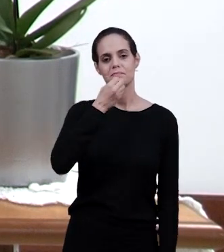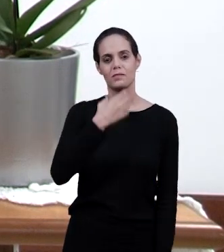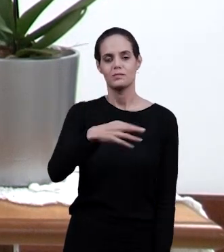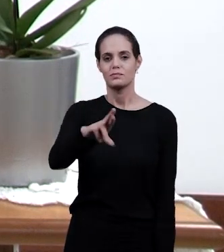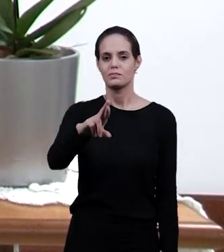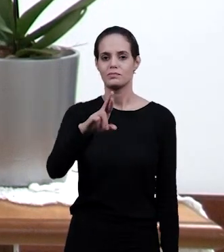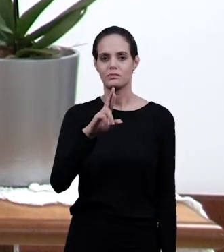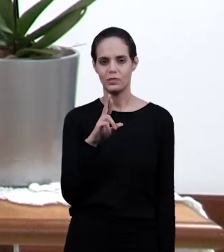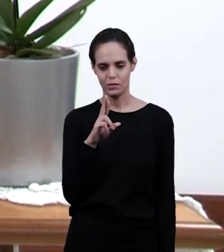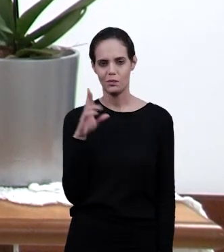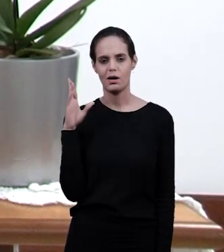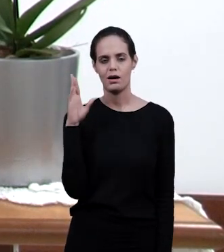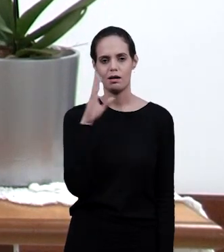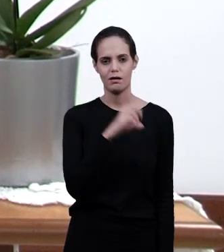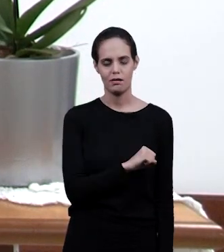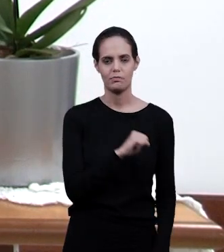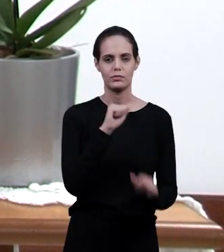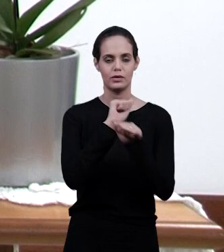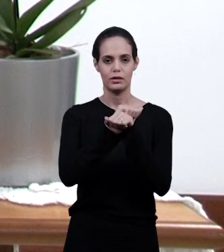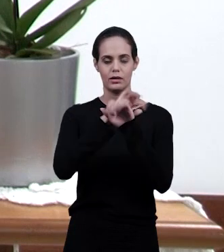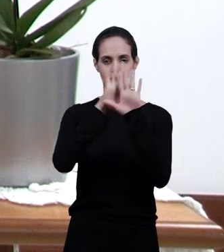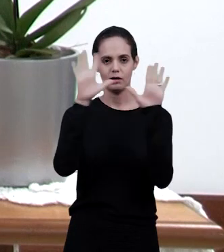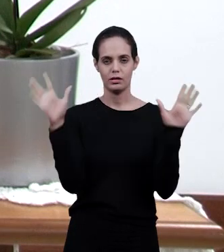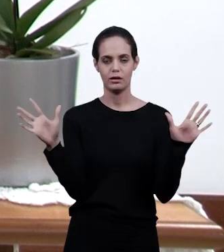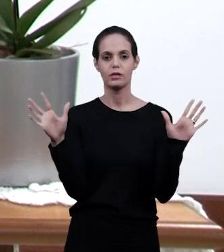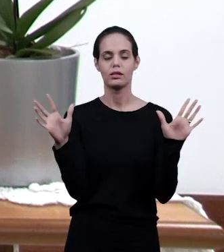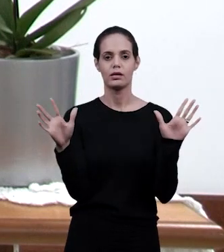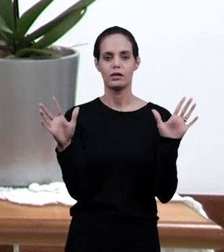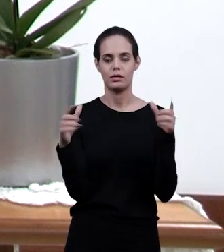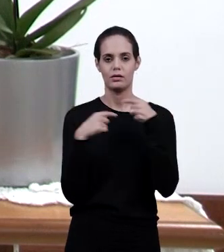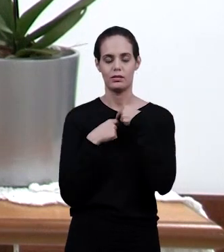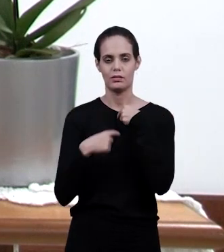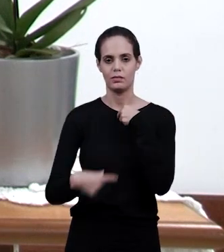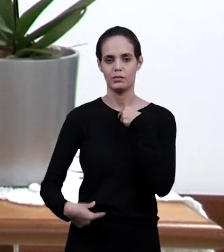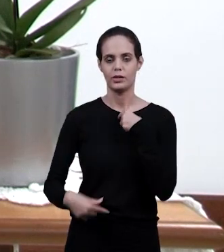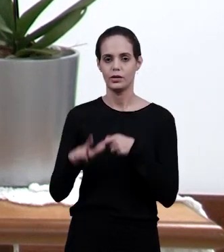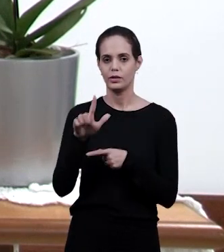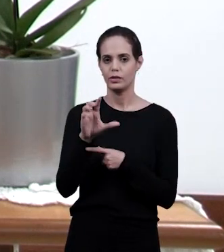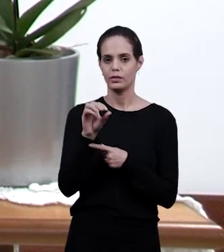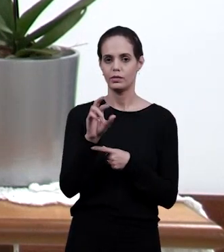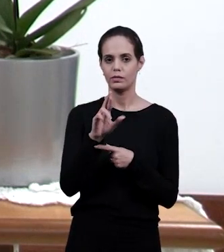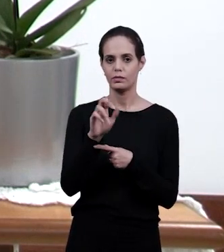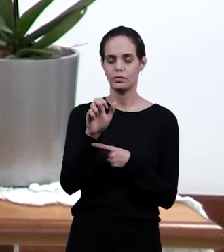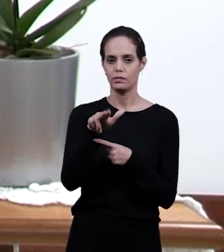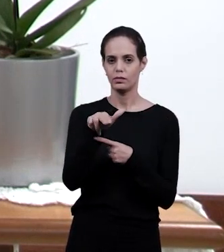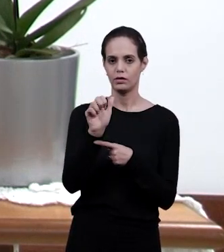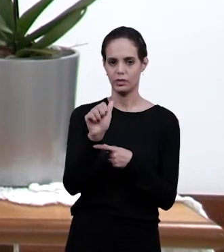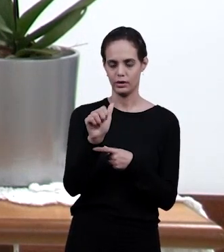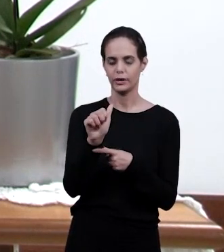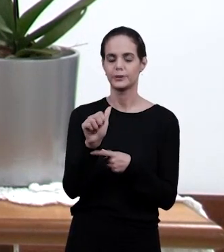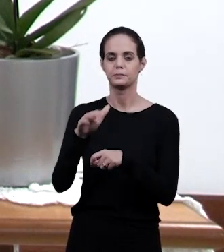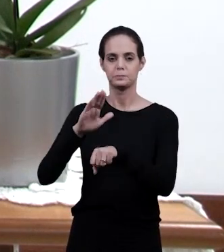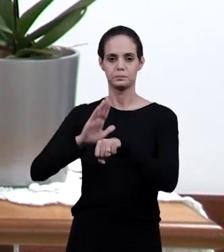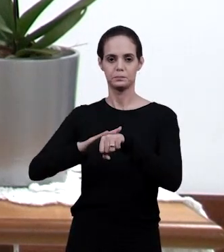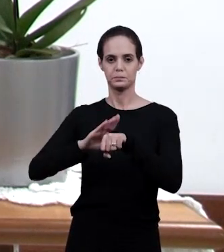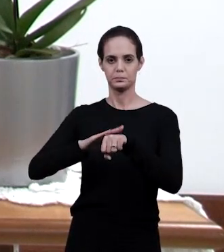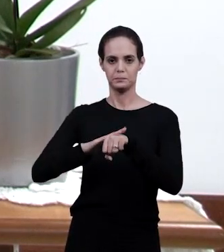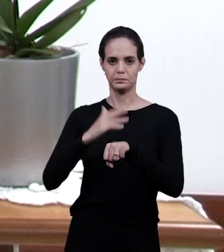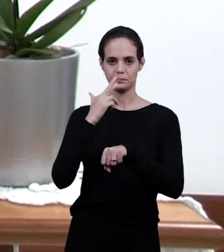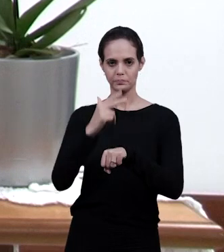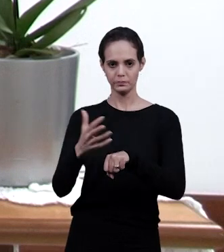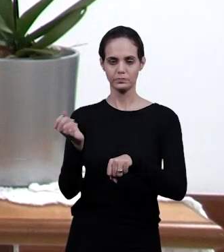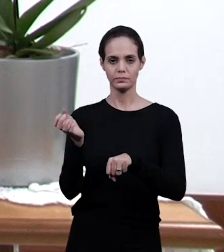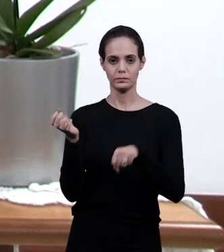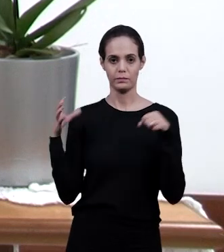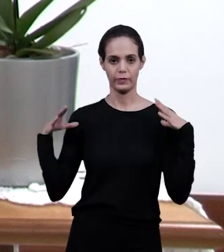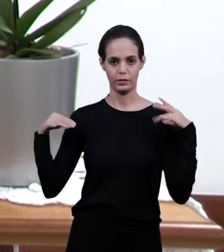Respostas muito boas, objetivas. A resposta do nosso obreiro Lohan, muito boa realmente, quando ele diz: edifica-se a si mesmo,